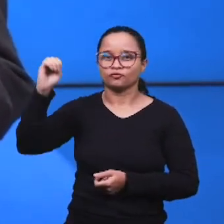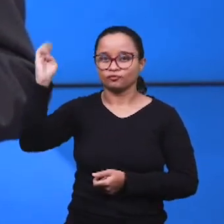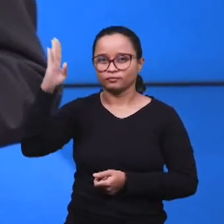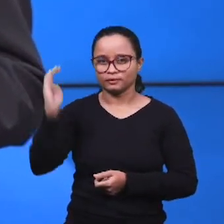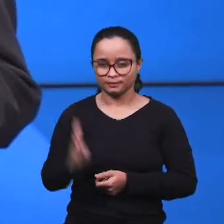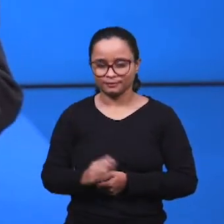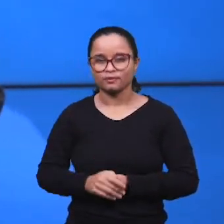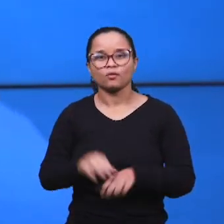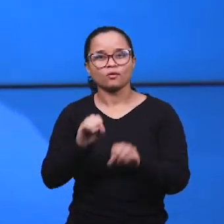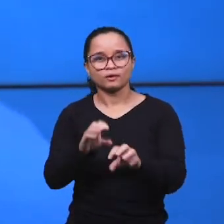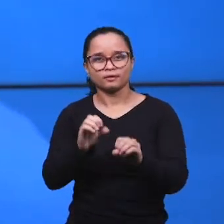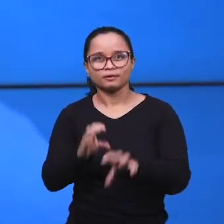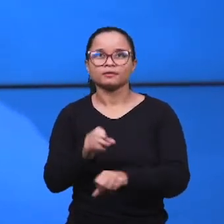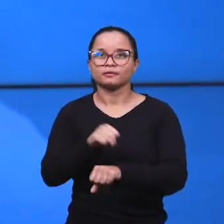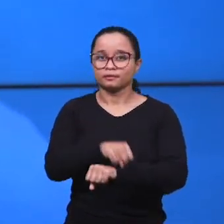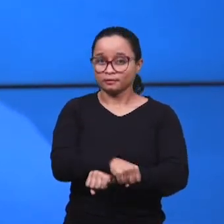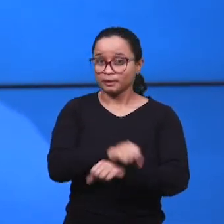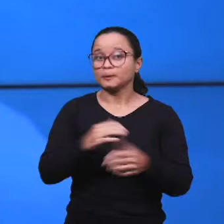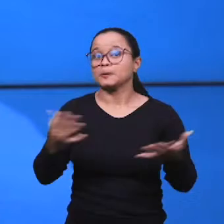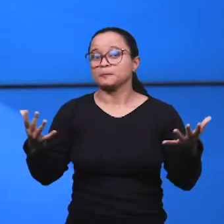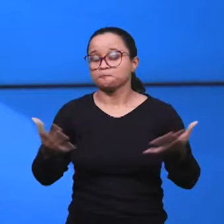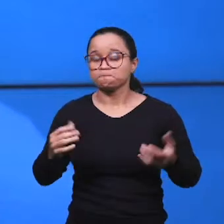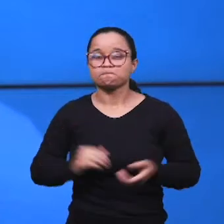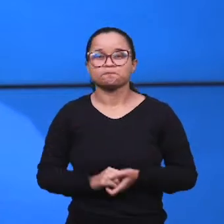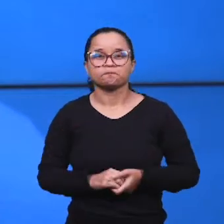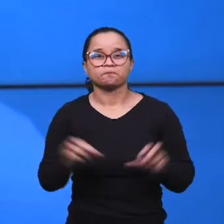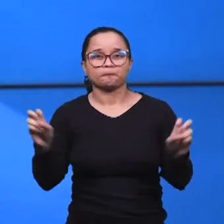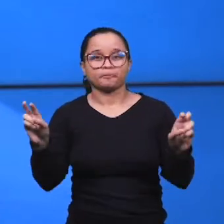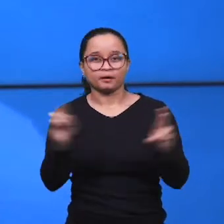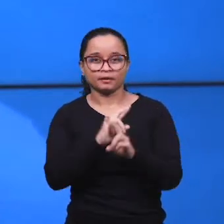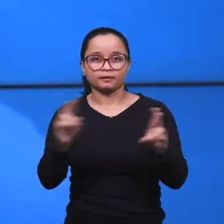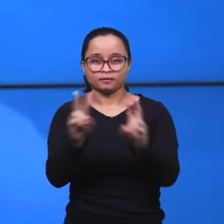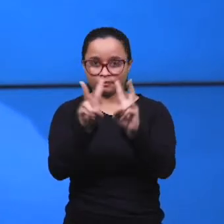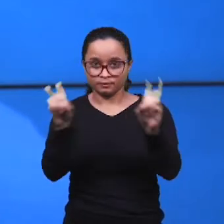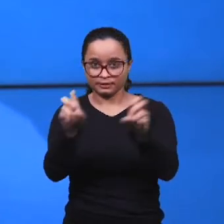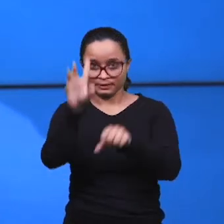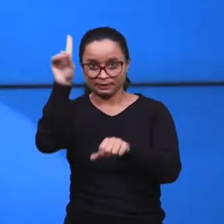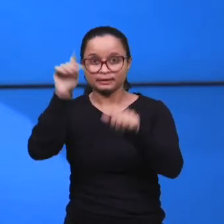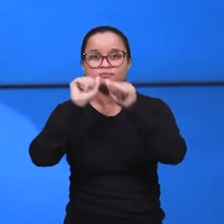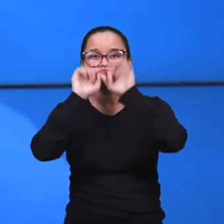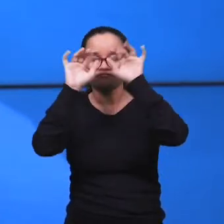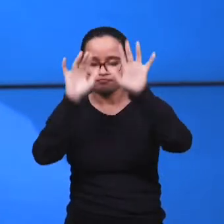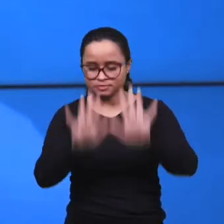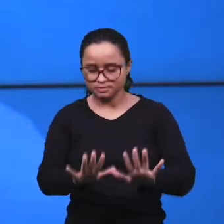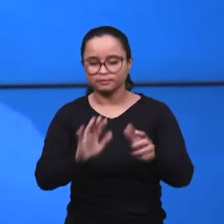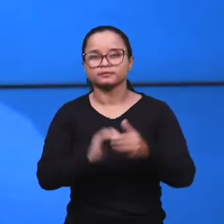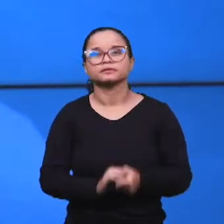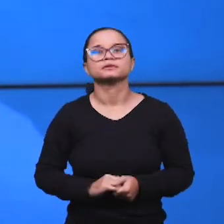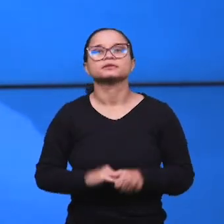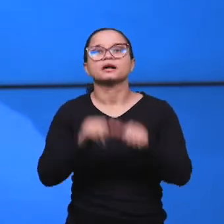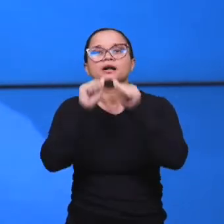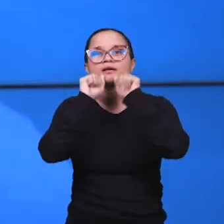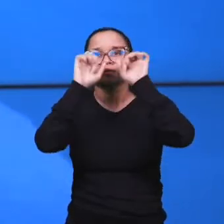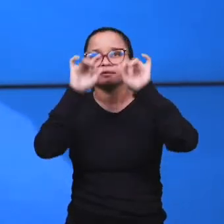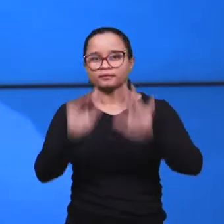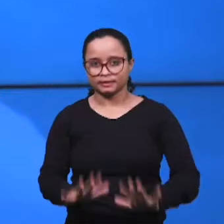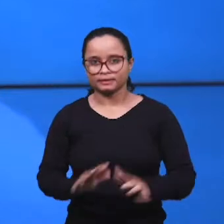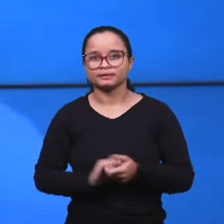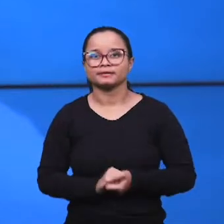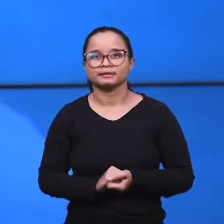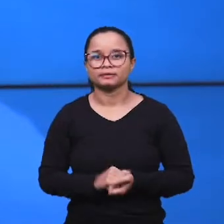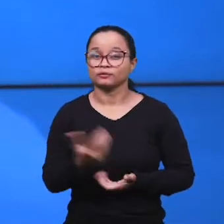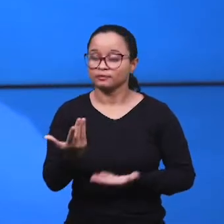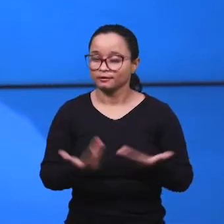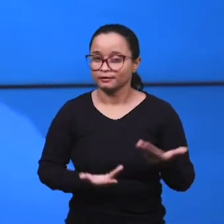atualizada com os ensinos do seminário relacionados a este assunto. Que Deus abençoe, Emanuele, que seja uma grande bênção aí entre os